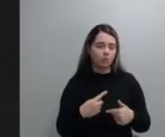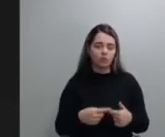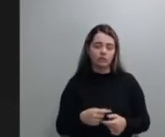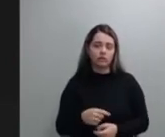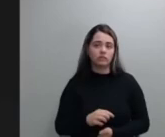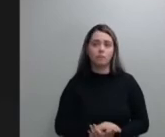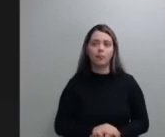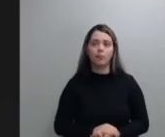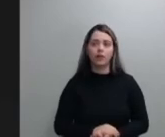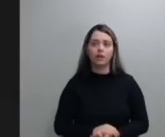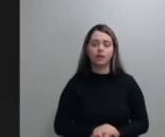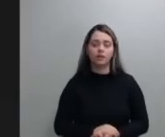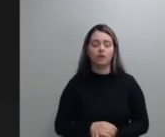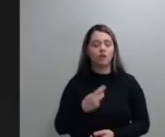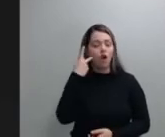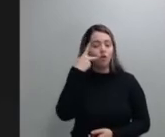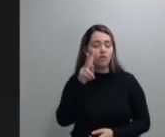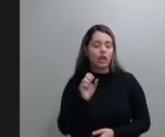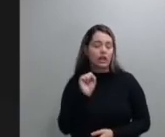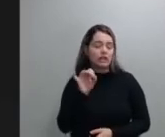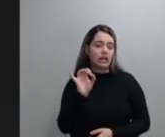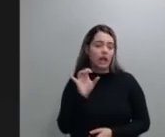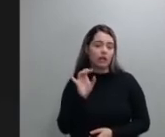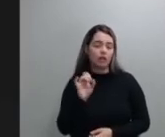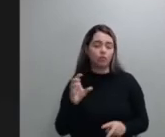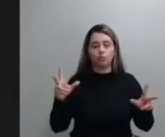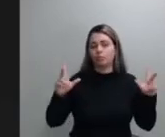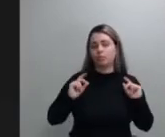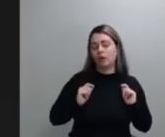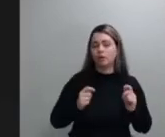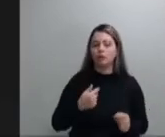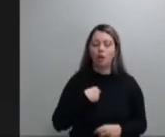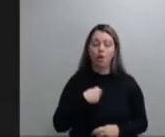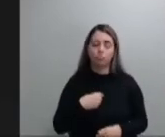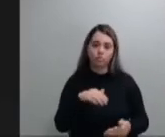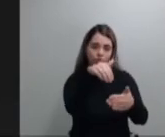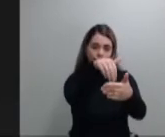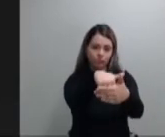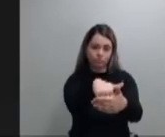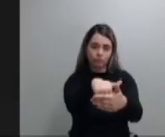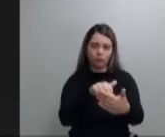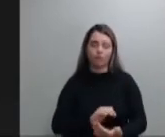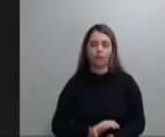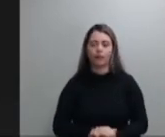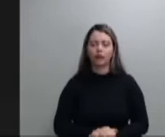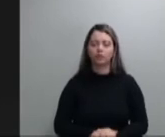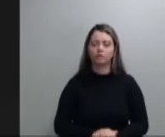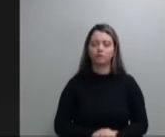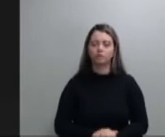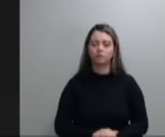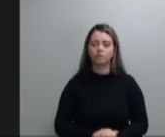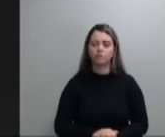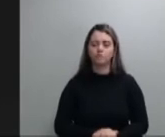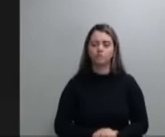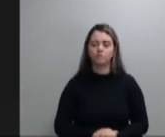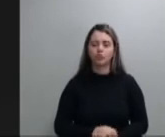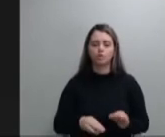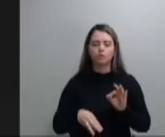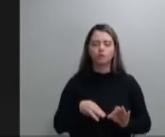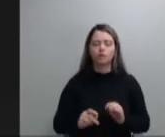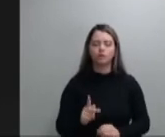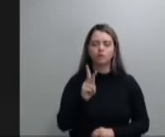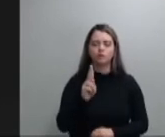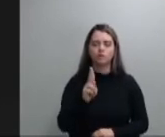o mérito é assim que eu voto presidente pois não ministro Napoleão ministro Kukina gostaria de se pronunciar ou já posso